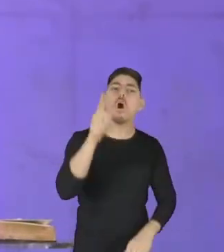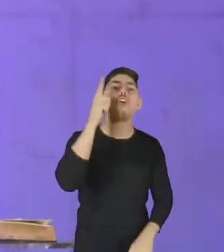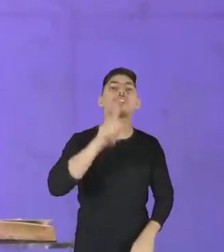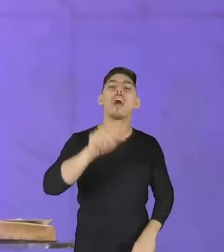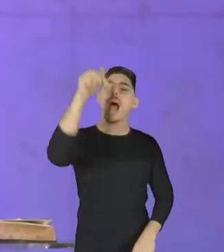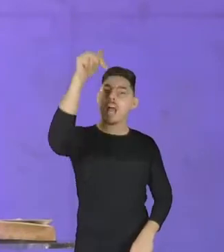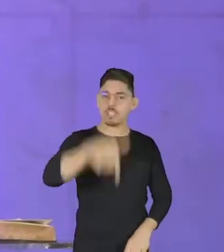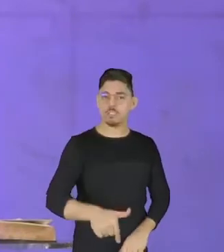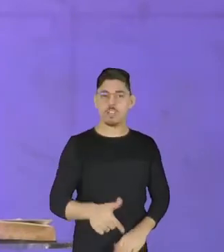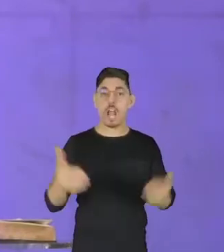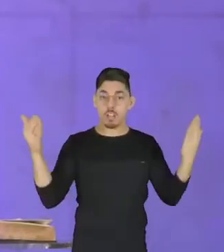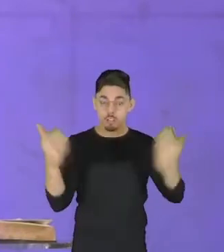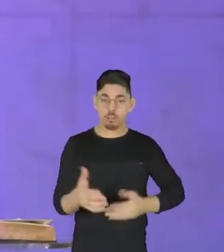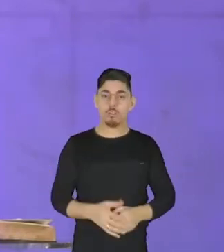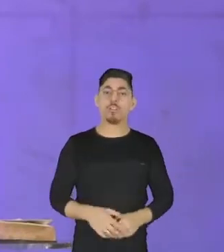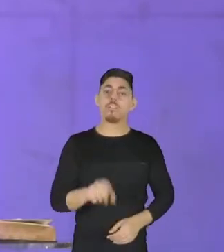agora.